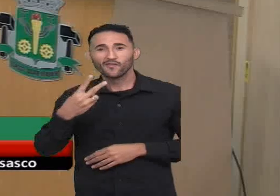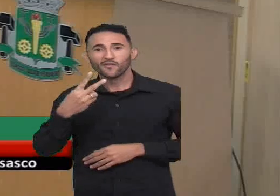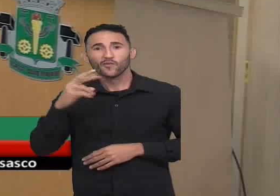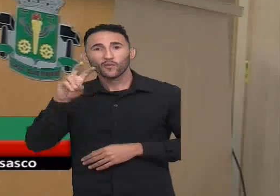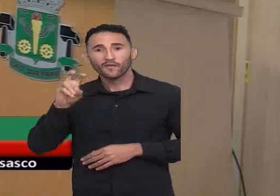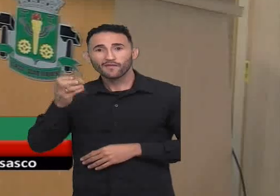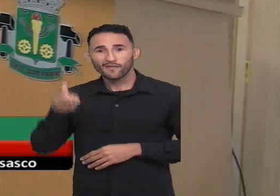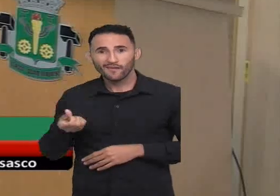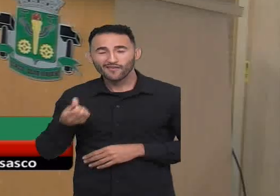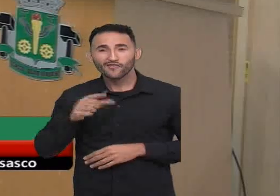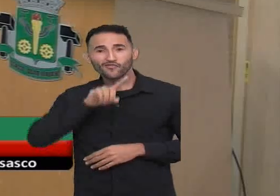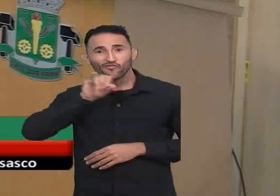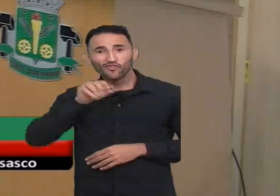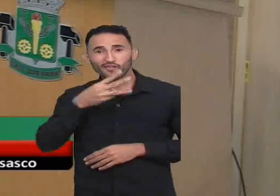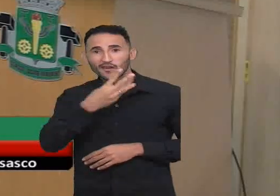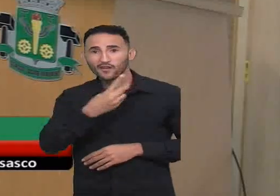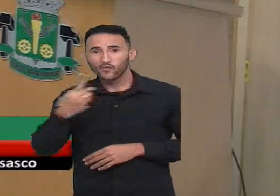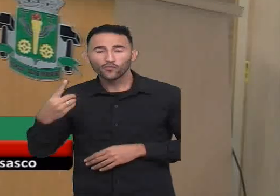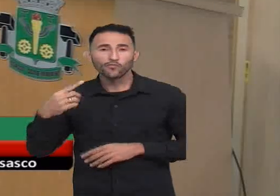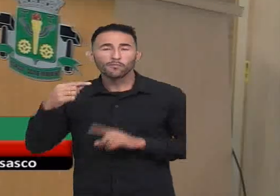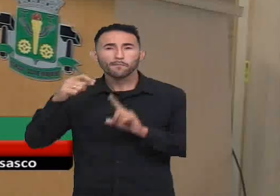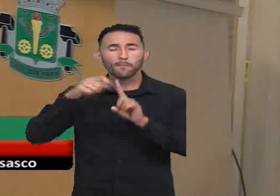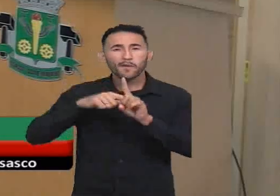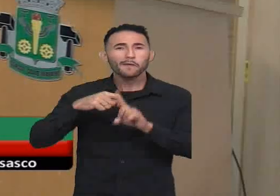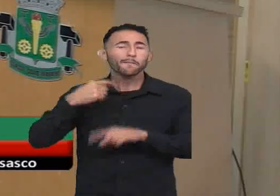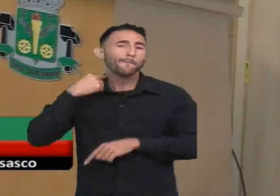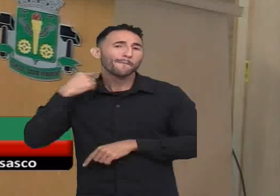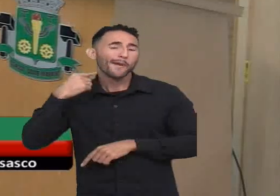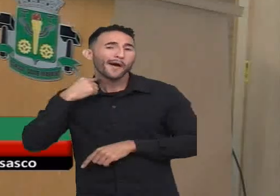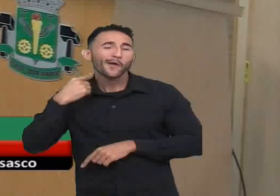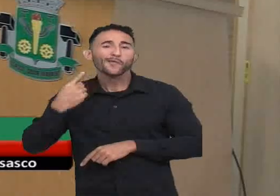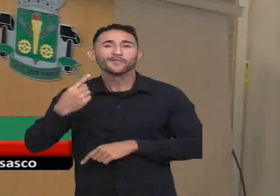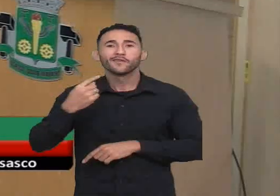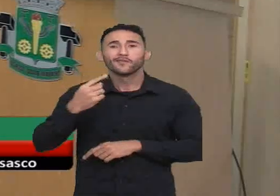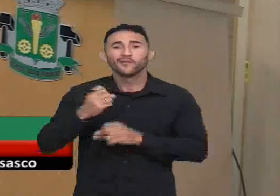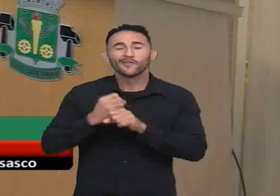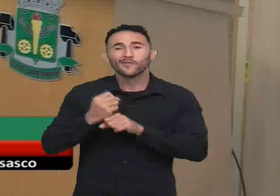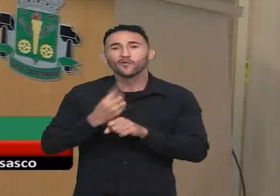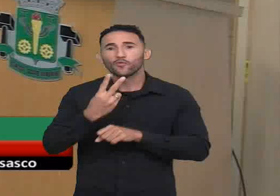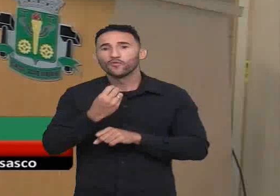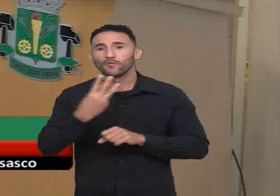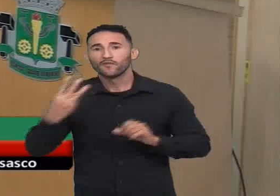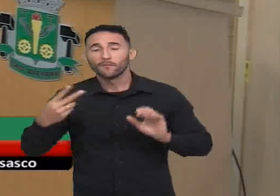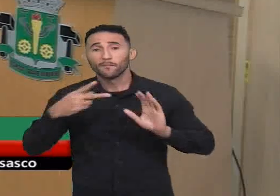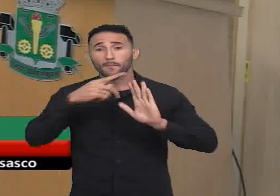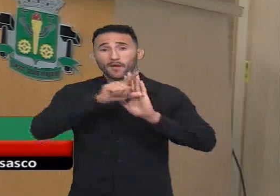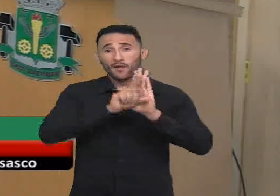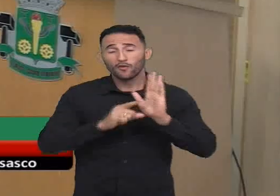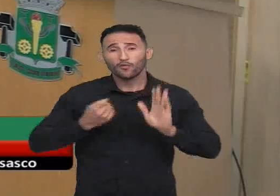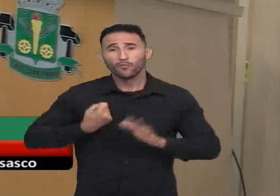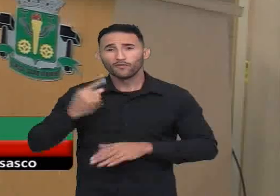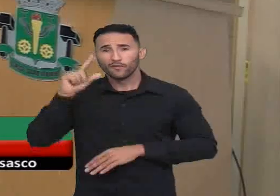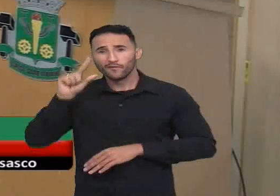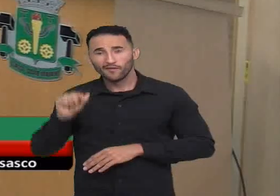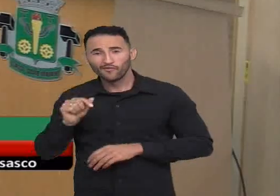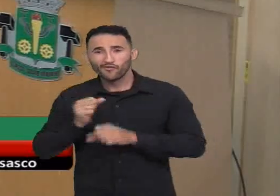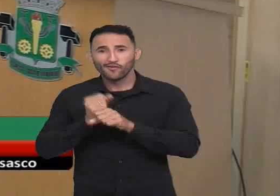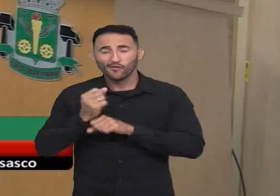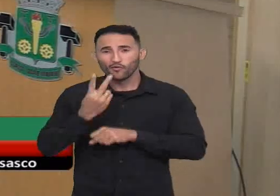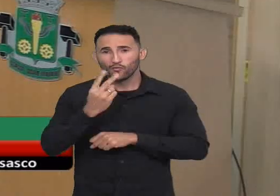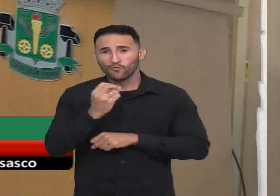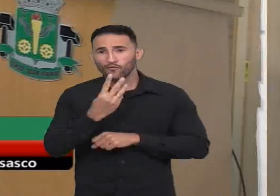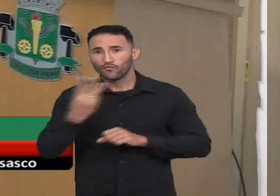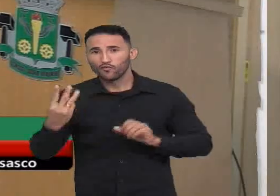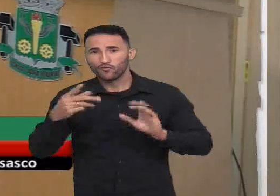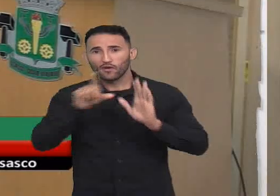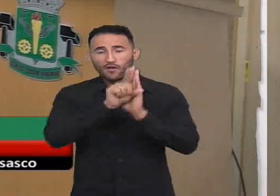5.256, de 31 de maio de 2023, PL 17 de 2022, autógrafo de lei